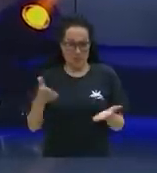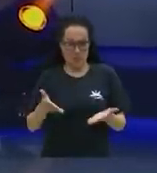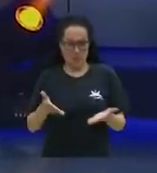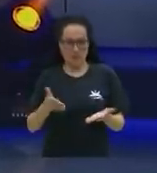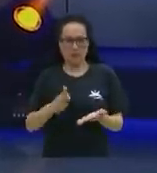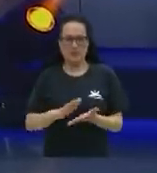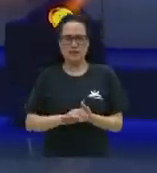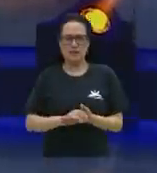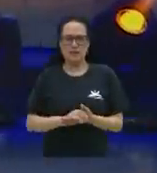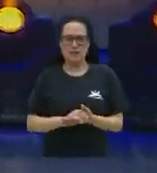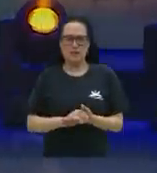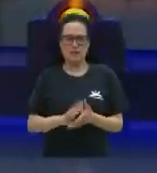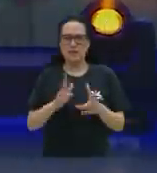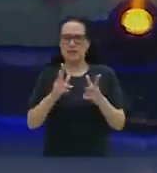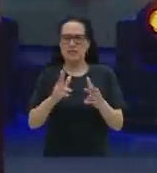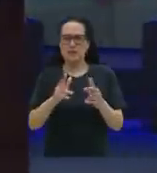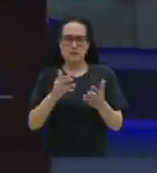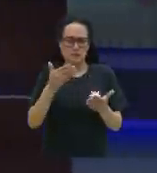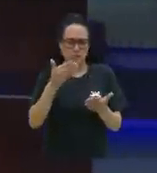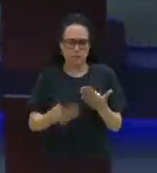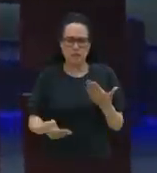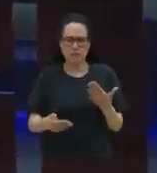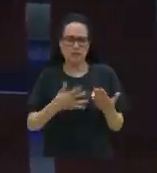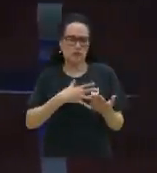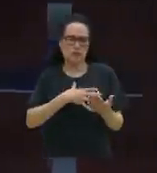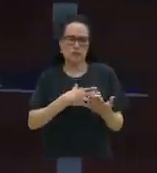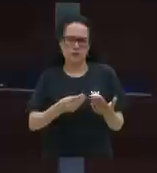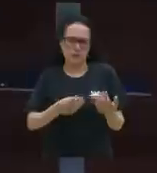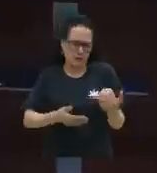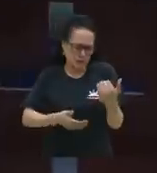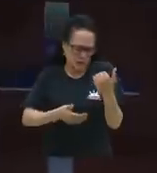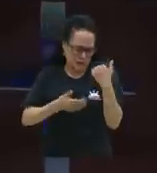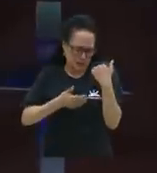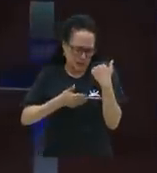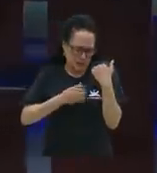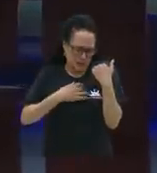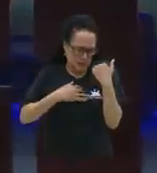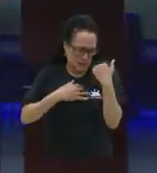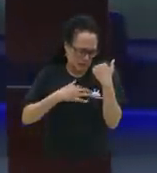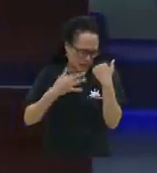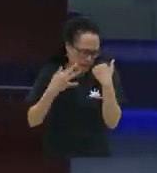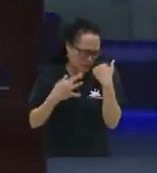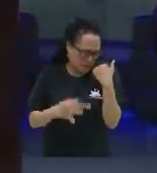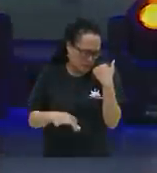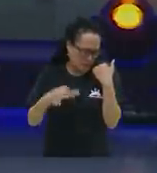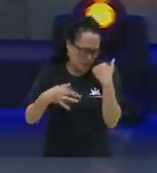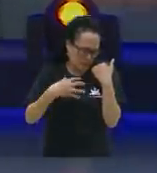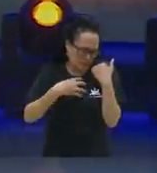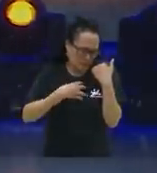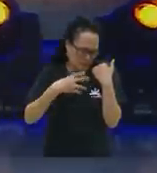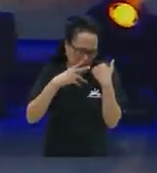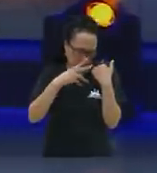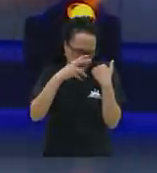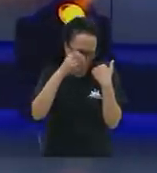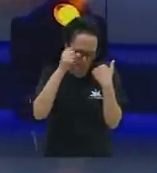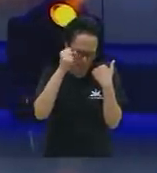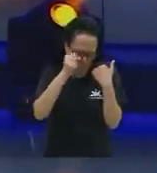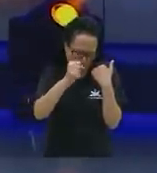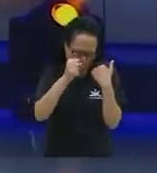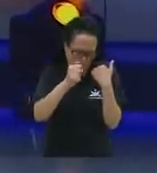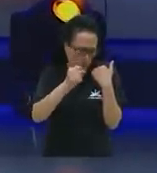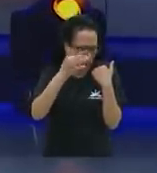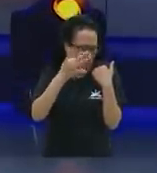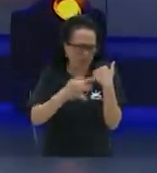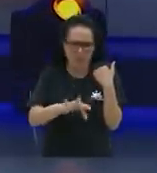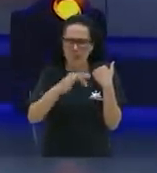Era como se eu tivesse perdido um filho. A dor que traspassava a minha alma era aquela dor